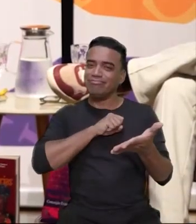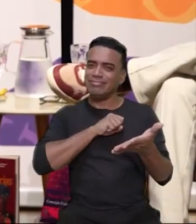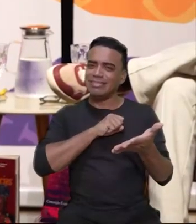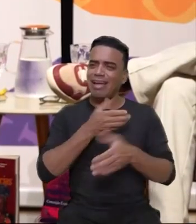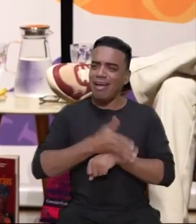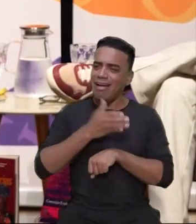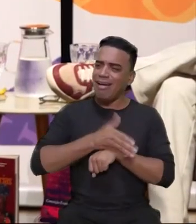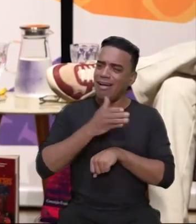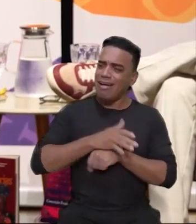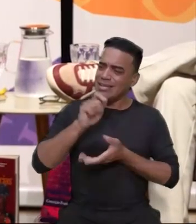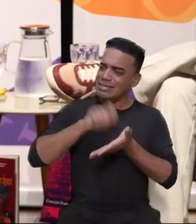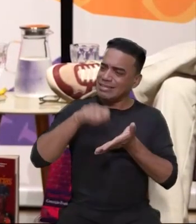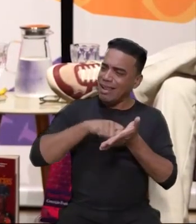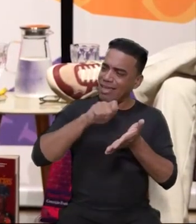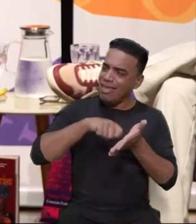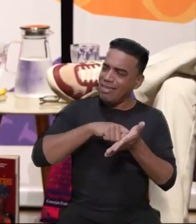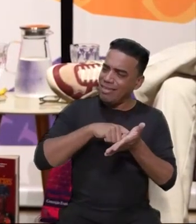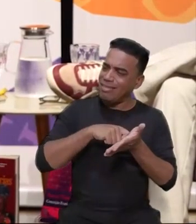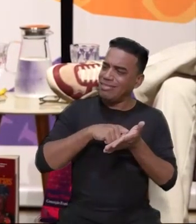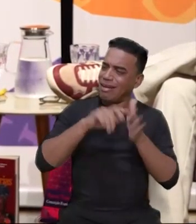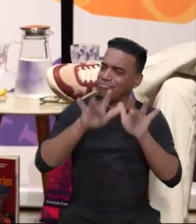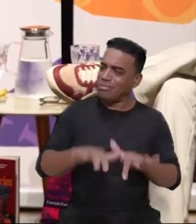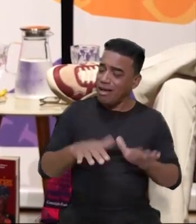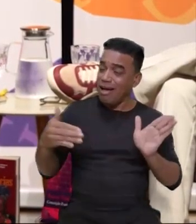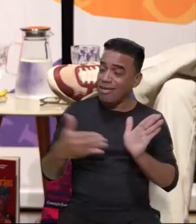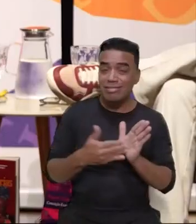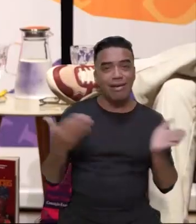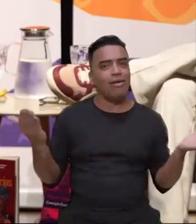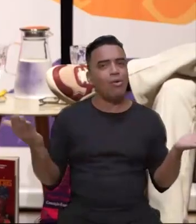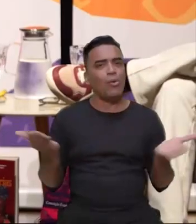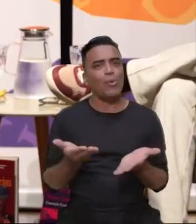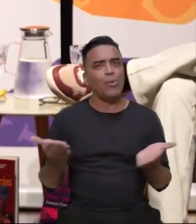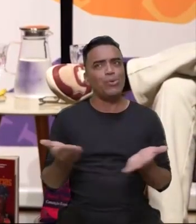desse exercício da escrita, que é um exercício até hoje